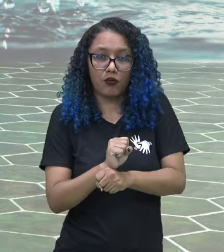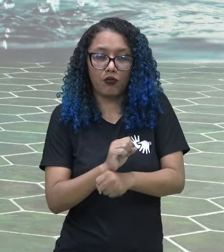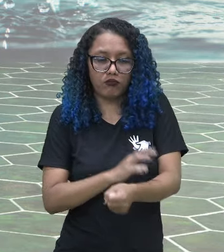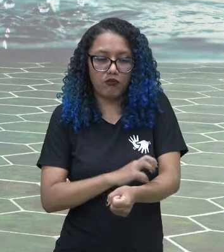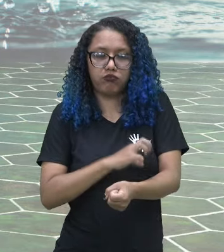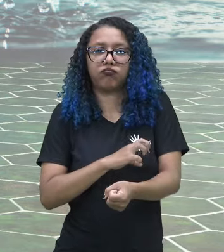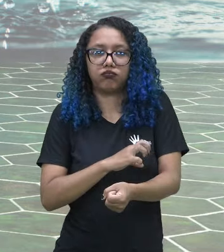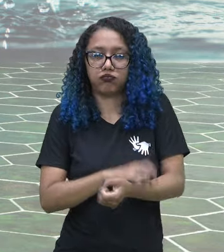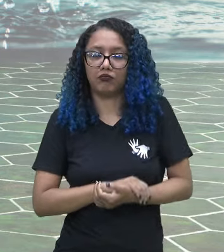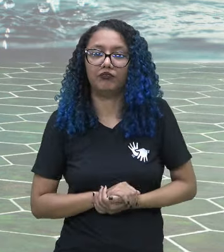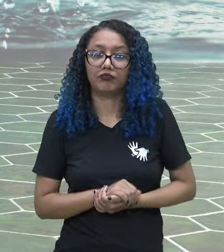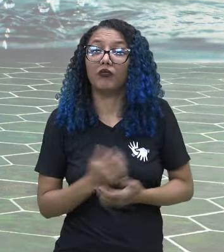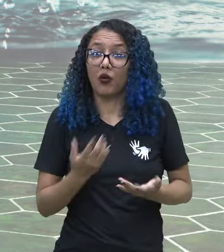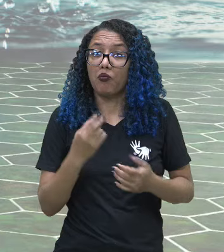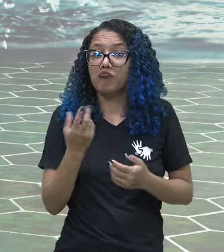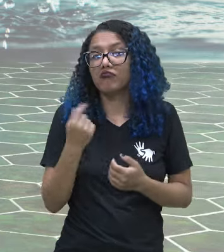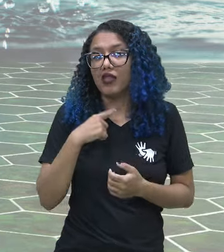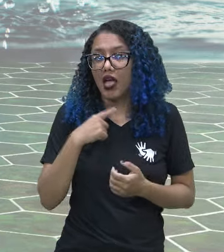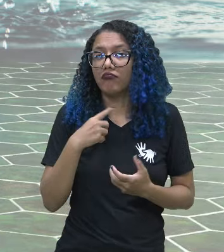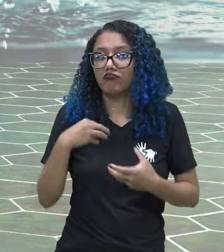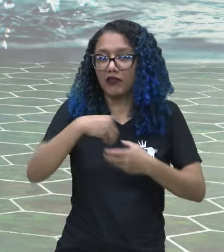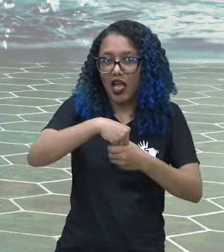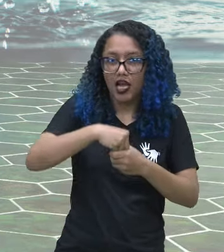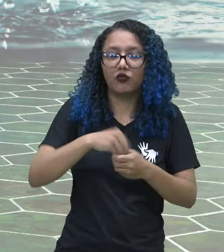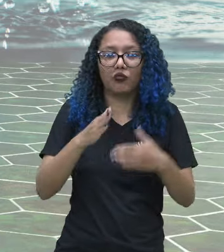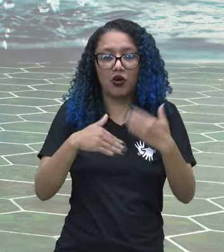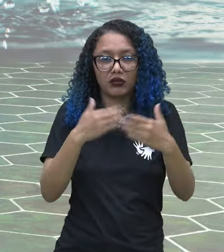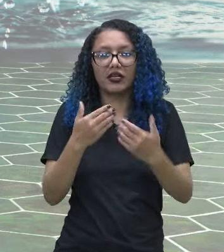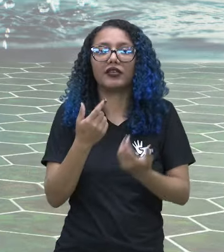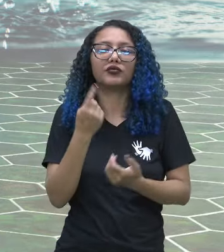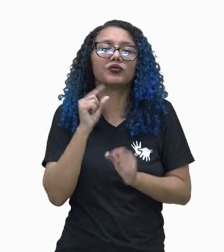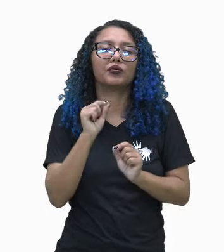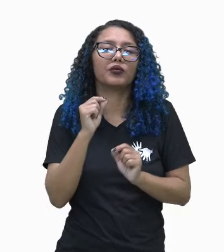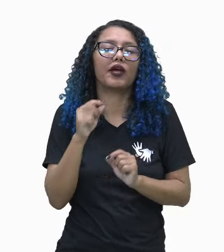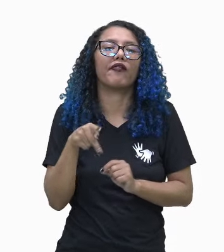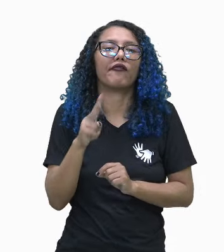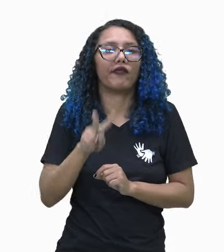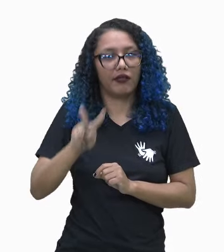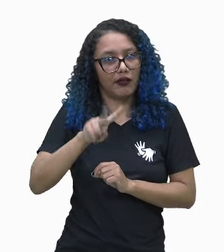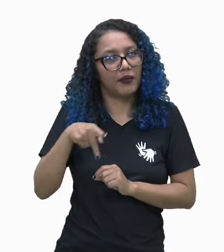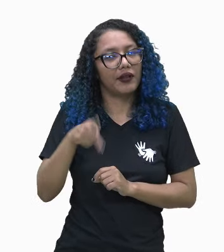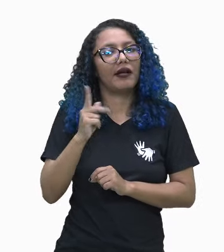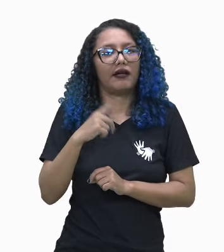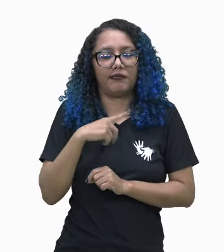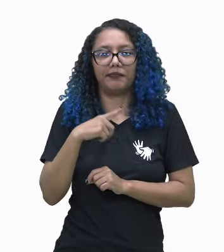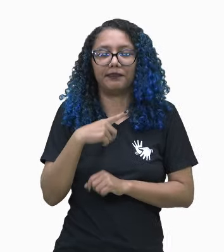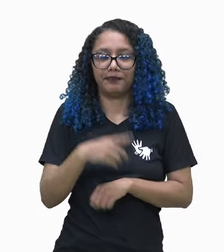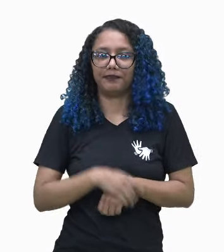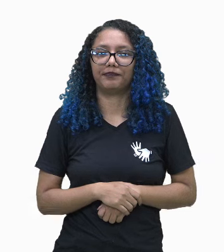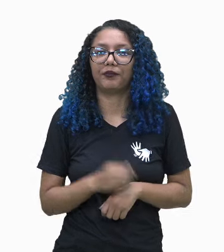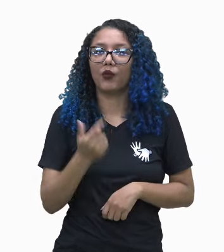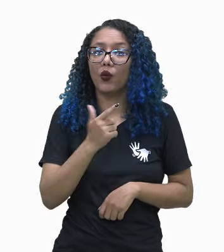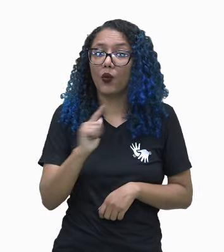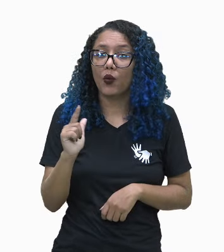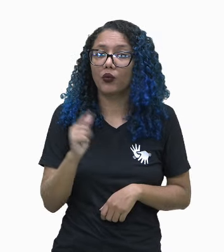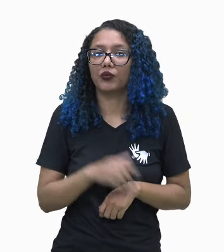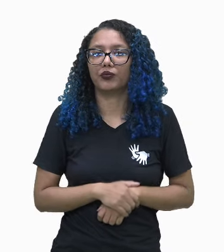uma importante participação, né, nesse processo de coagulação. Vamos ver aí outras funções, como o papel